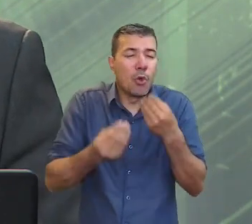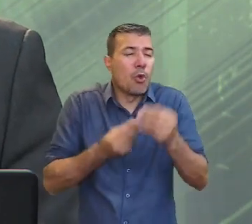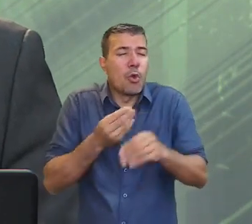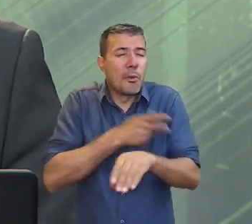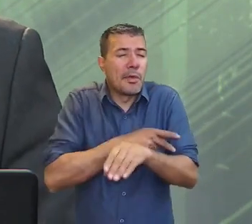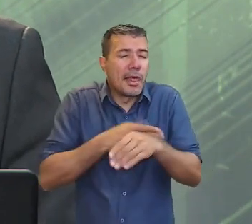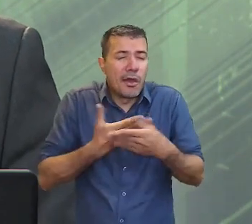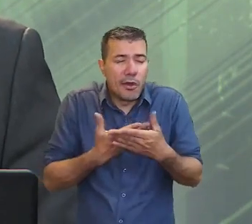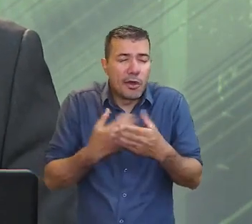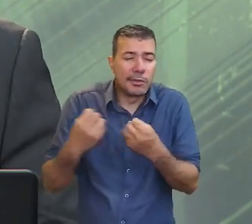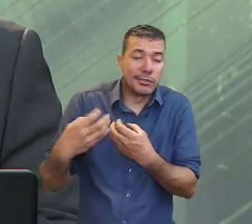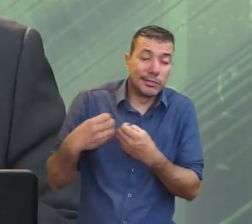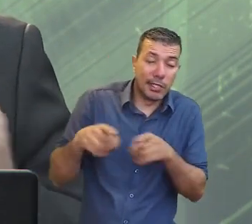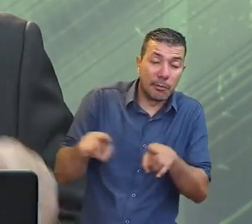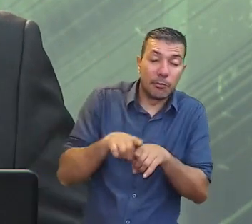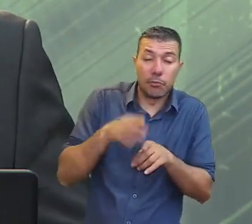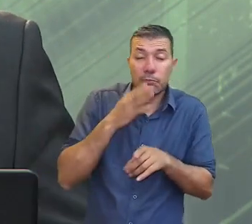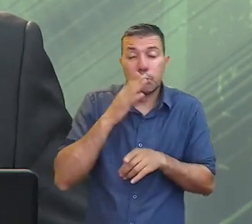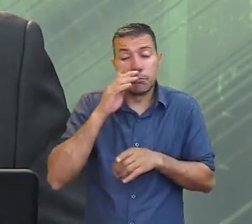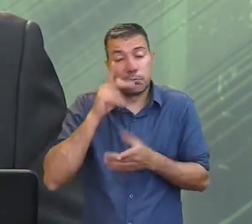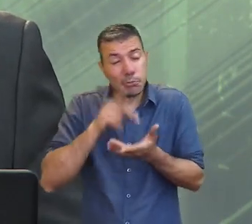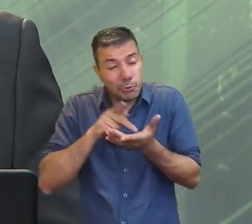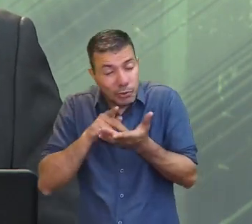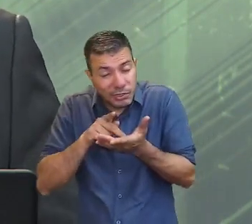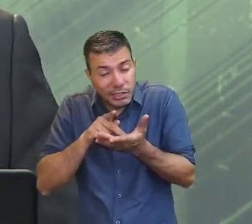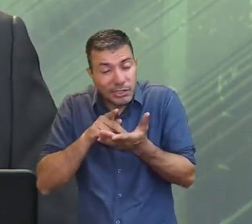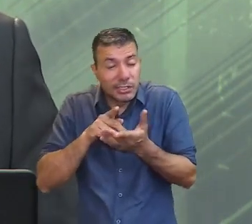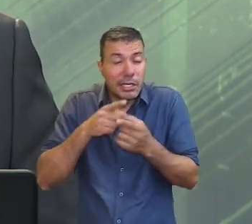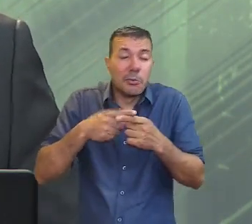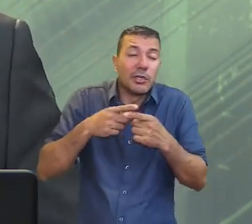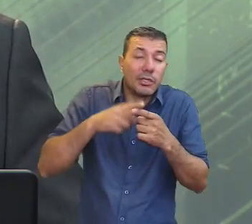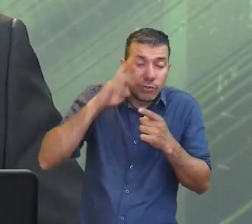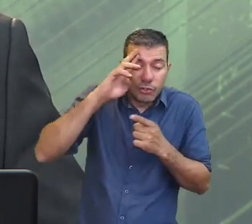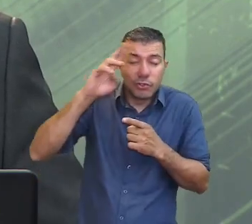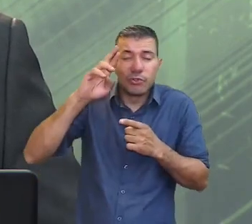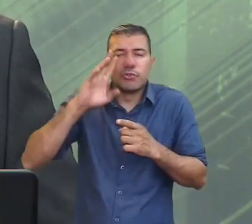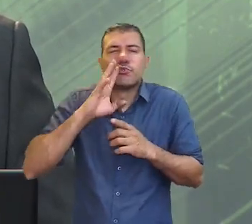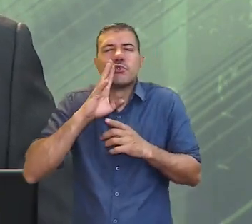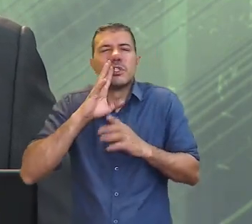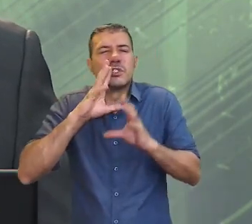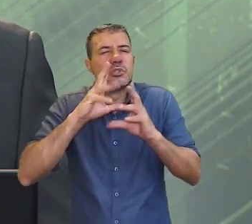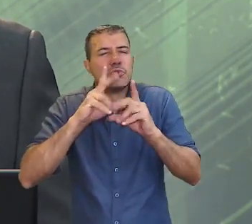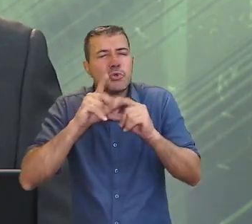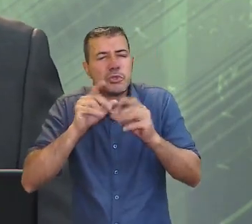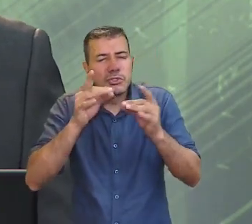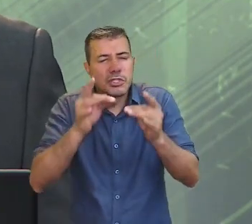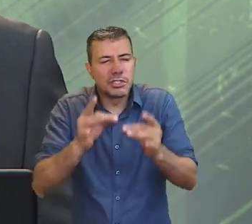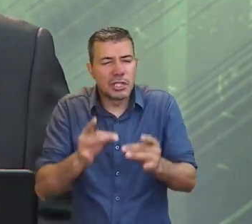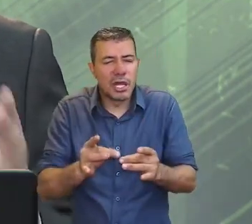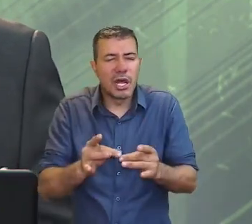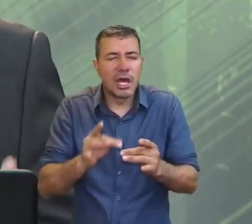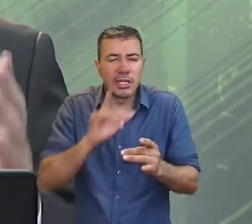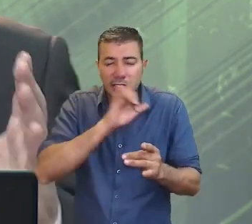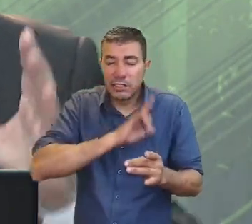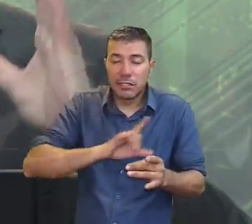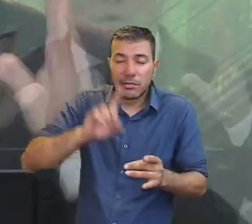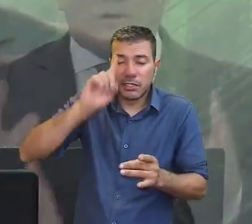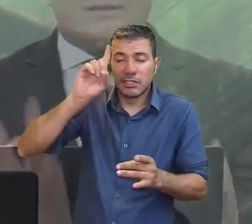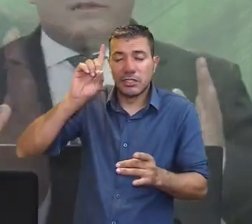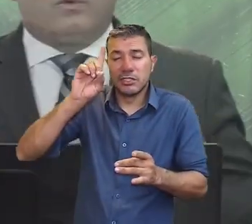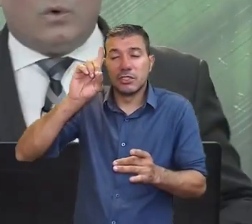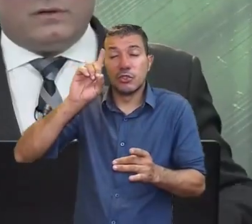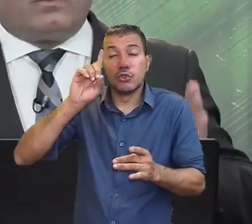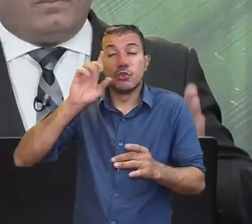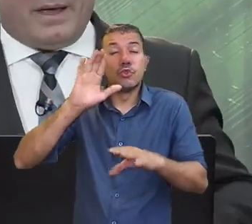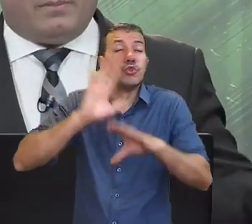nos ensinar? Mas é porque o Senhor conhece cada detalhe. E tudo aquilo que o Senhor faz é para o bem daqueles que te amam a Deus. Amo a Deus. A Bíblia diz que